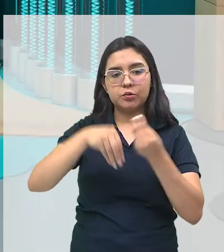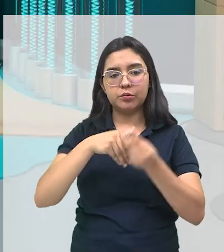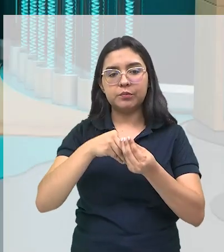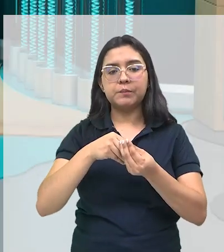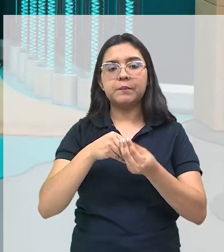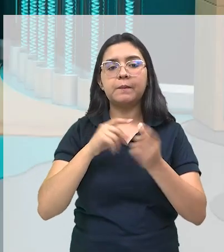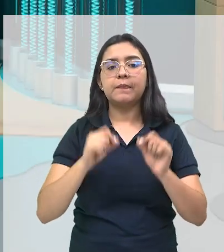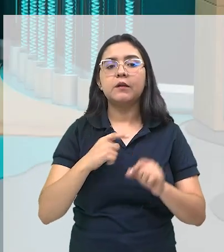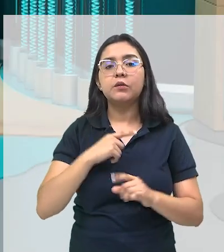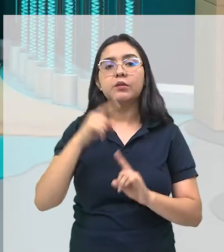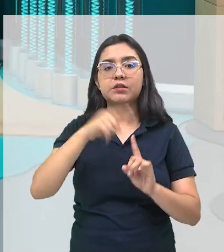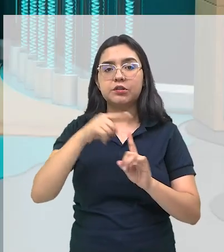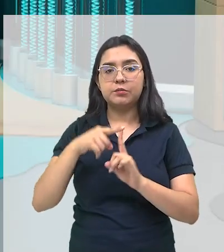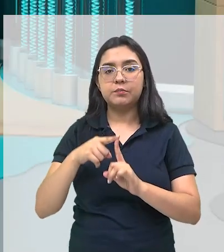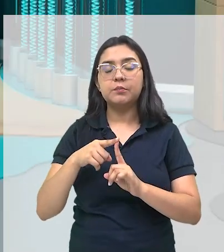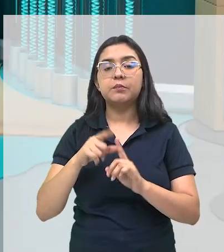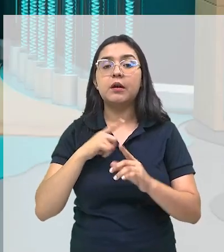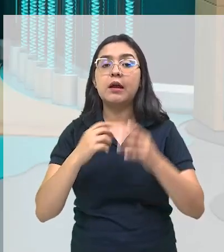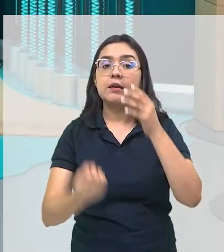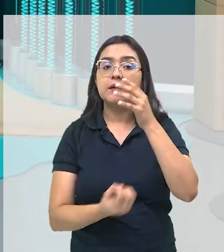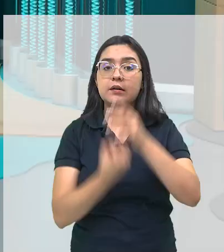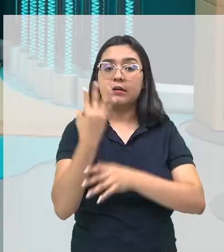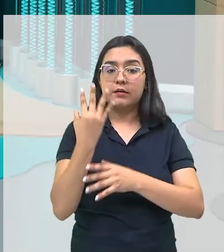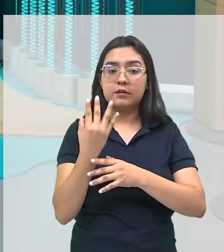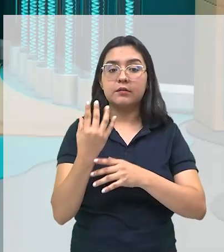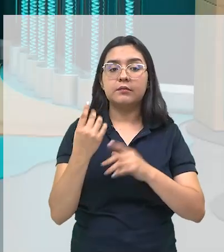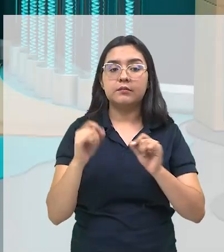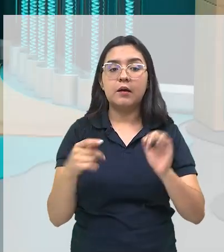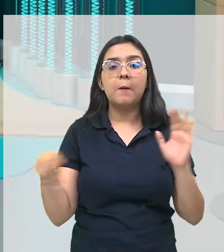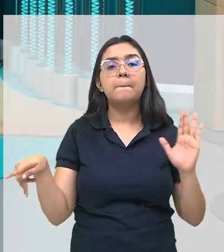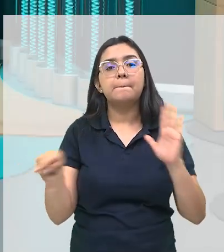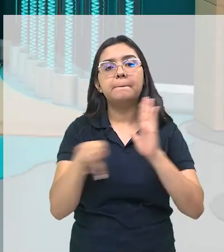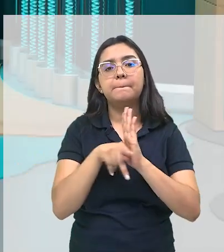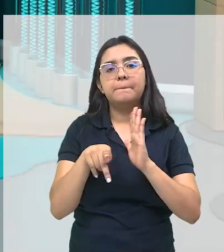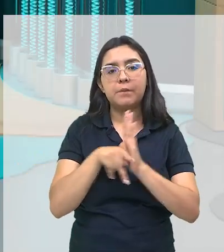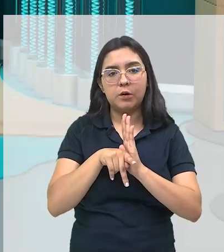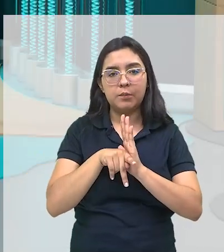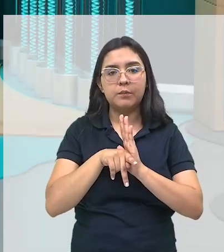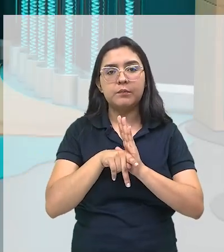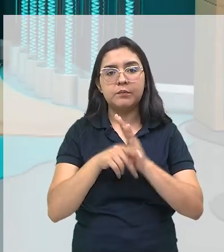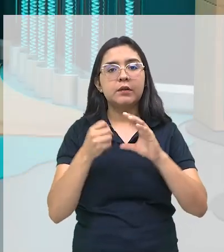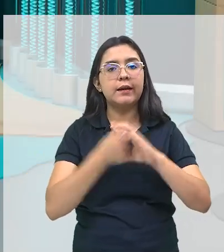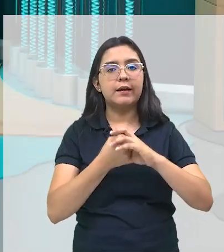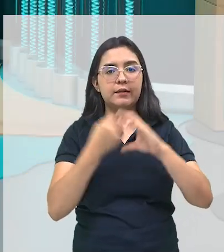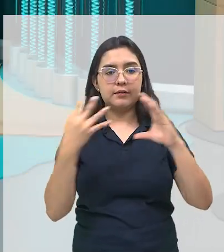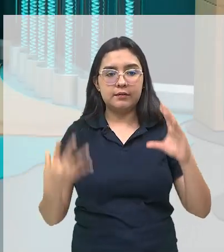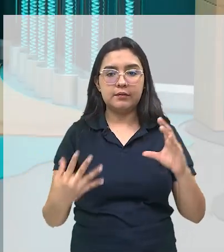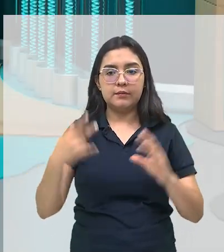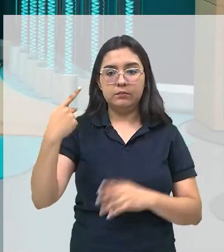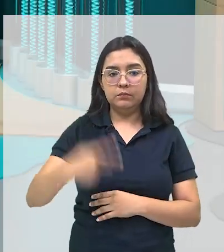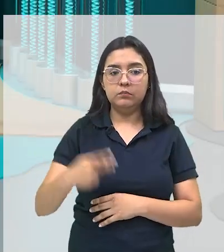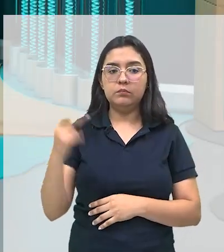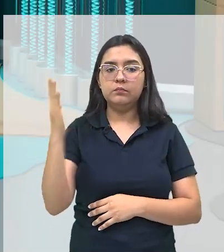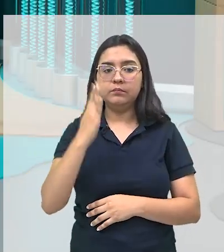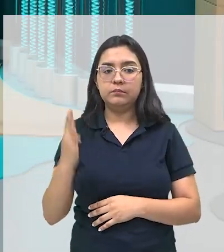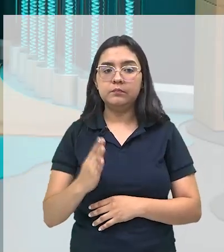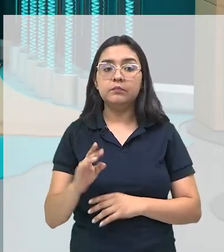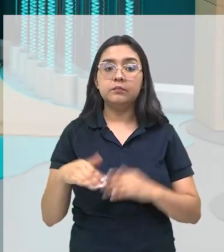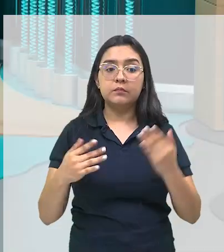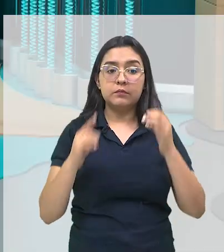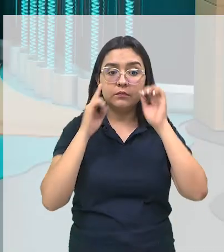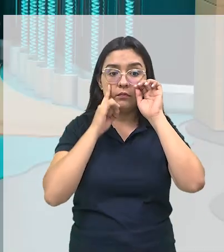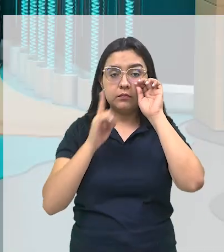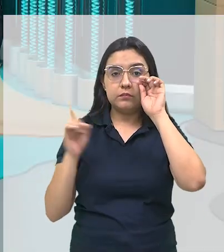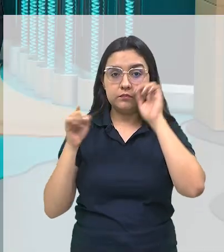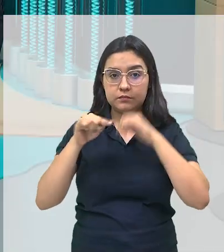aqui no ritmo do bolero, surgindo assim a nossa forma própria de dançar. Então, esse bolero que vocês